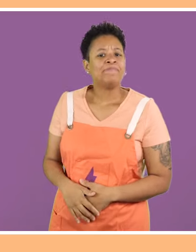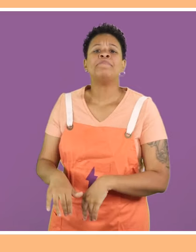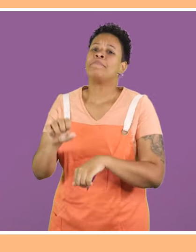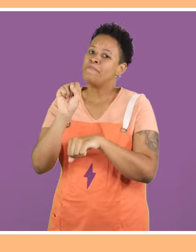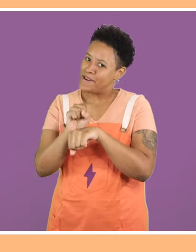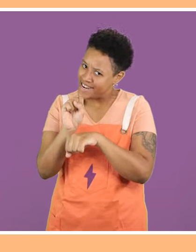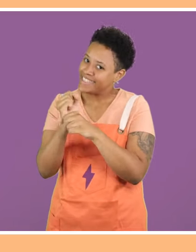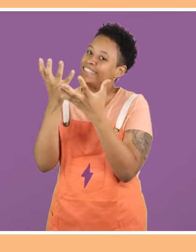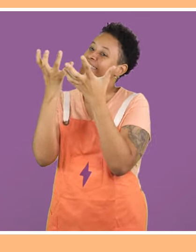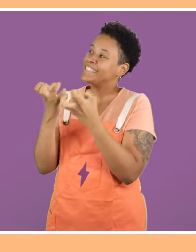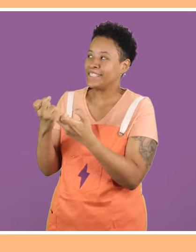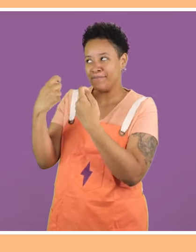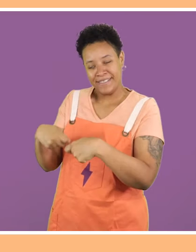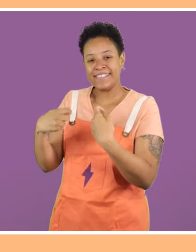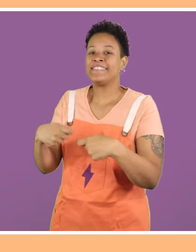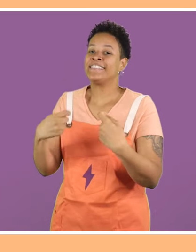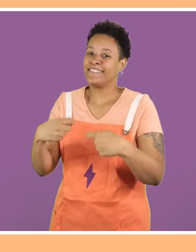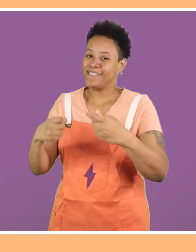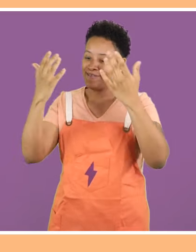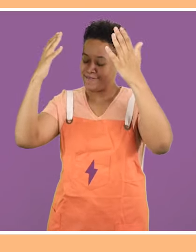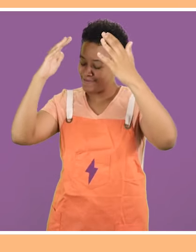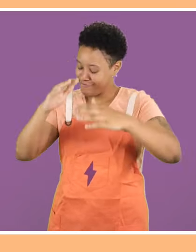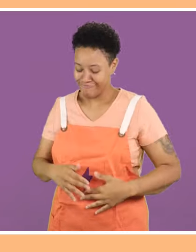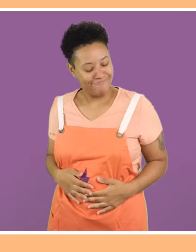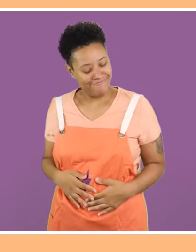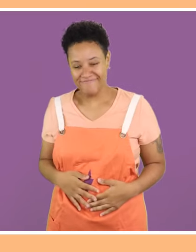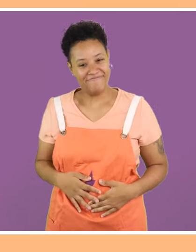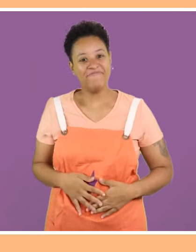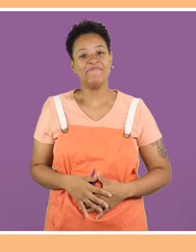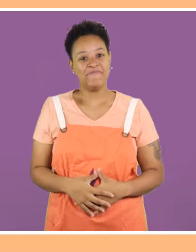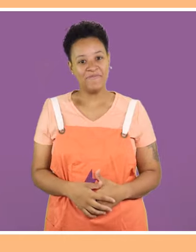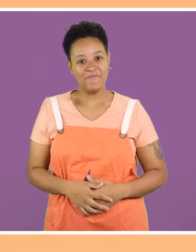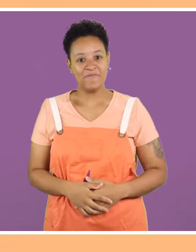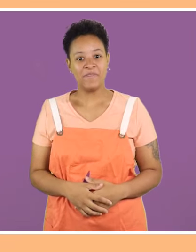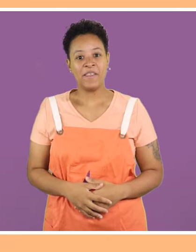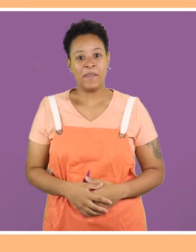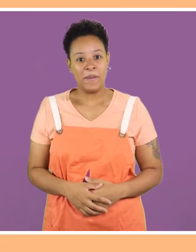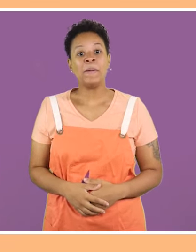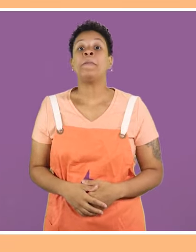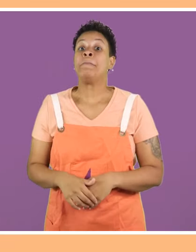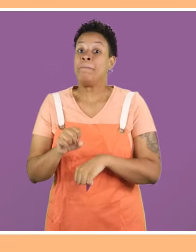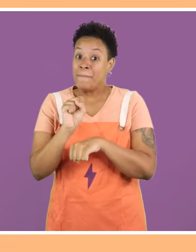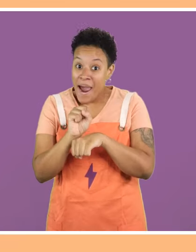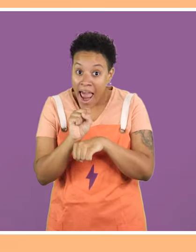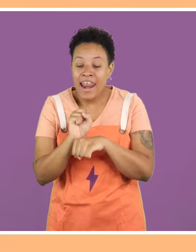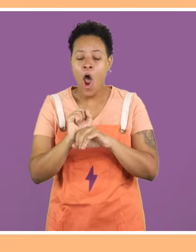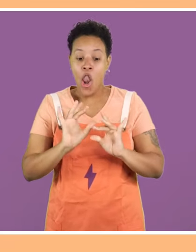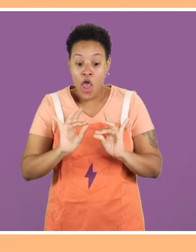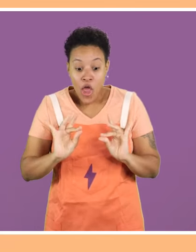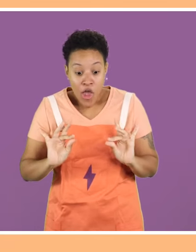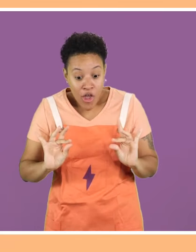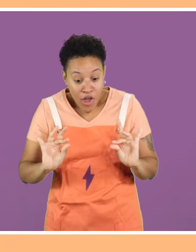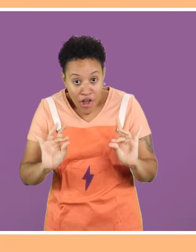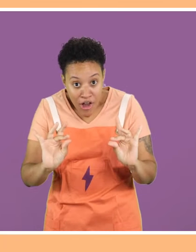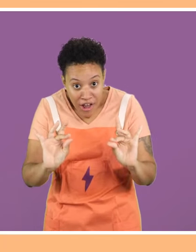Ainda não tava bem sequinha. Ah, não! Vou colocar mais cola e esperar ela secar.